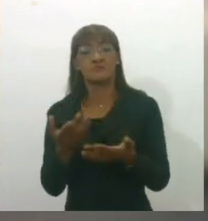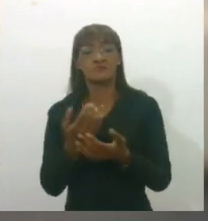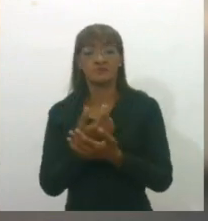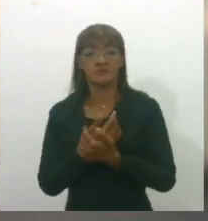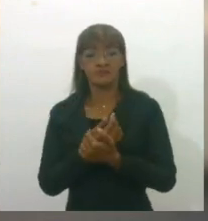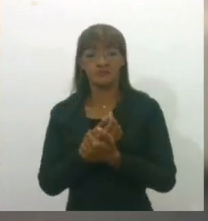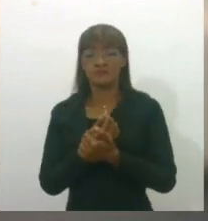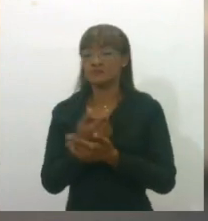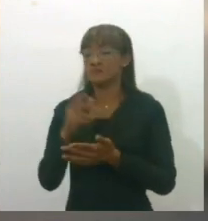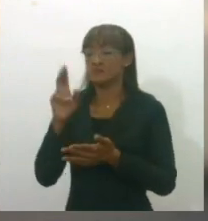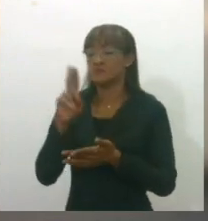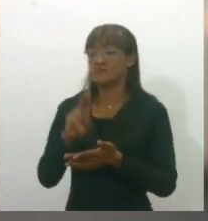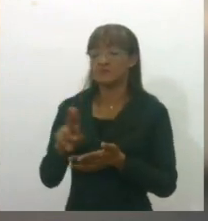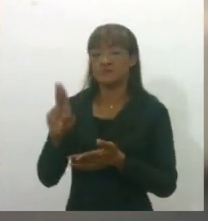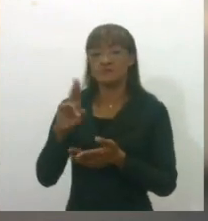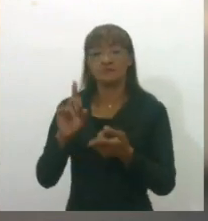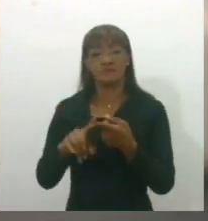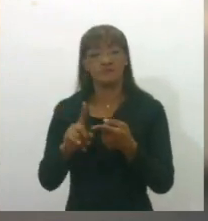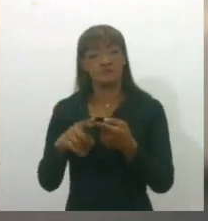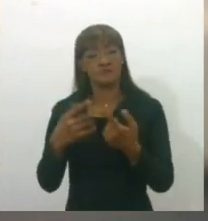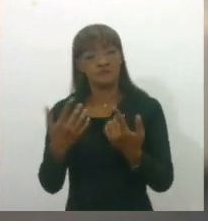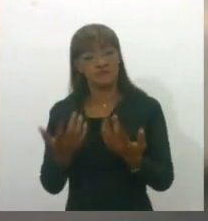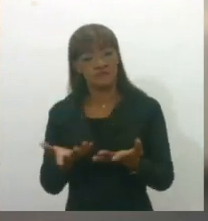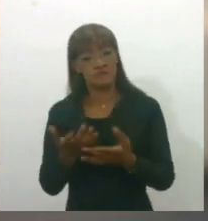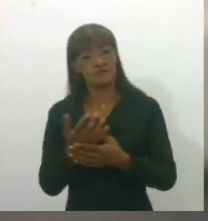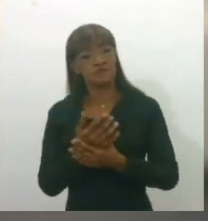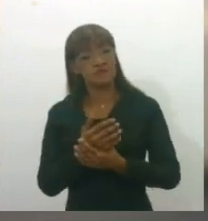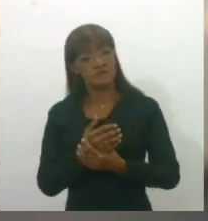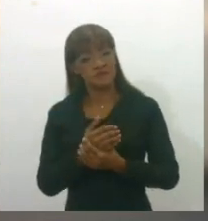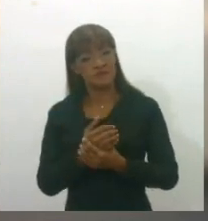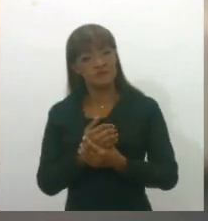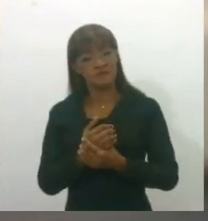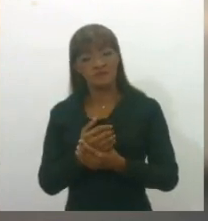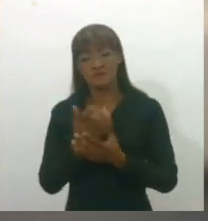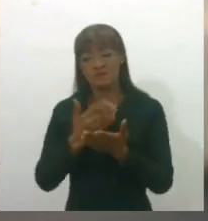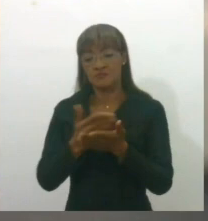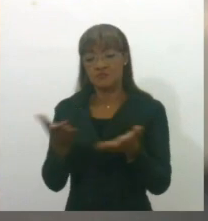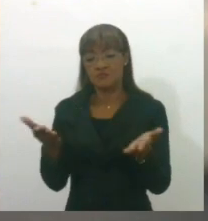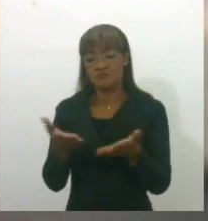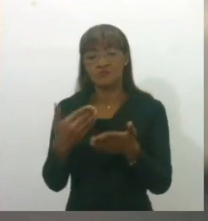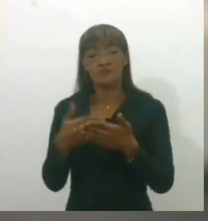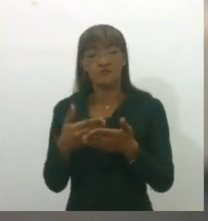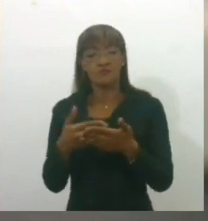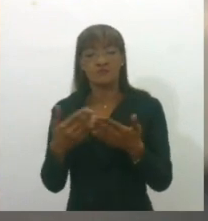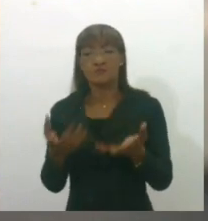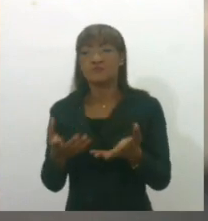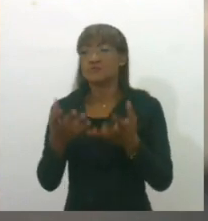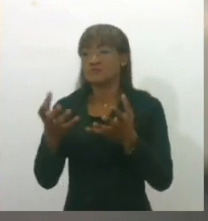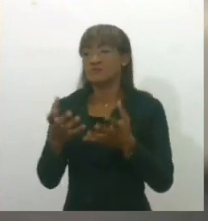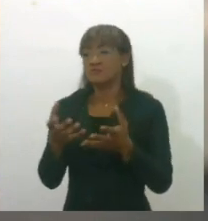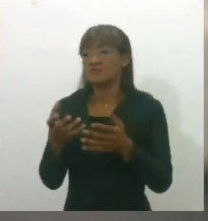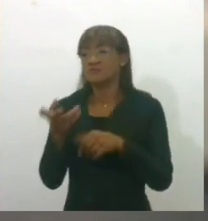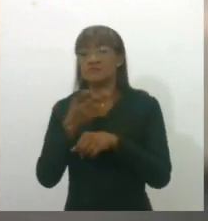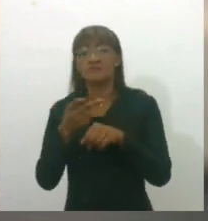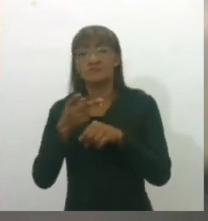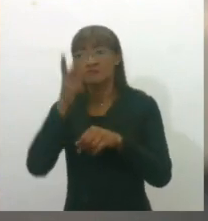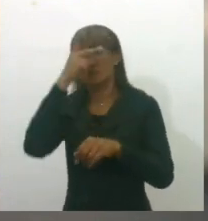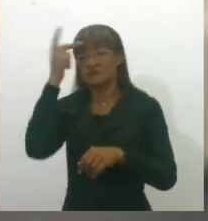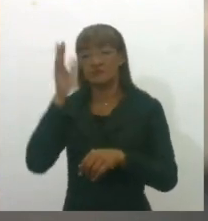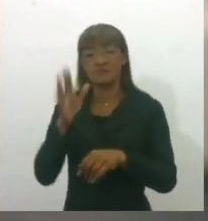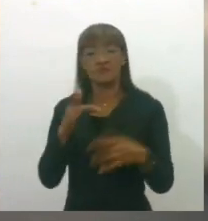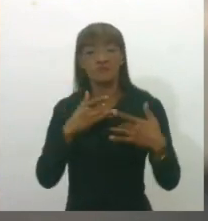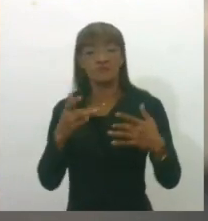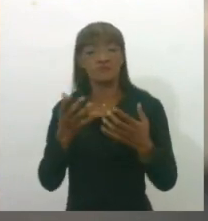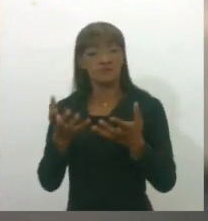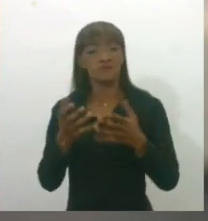durante o início do semestre letivo, buscar esse doador, e isso tem sido feito por várias instituições também. São